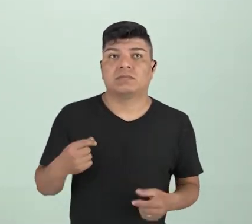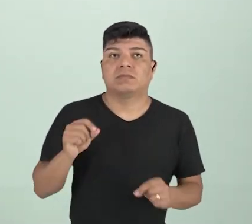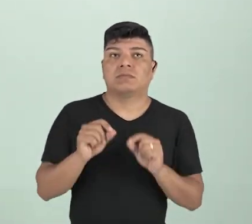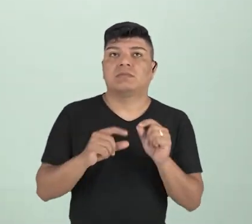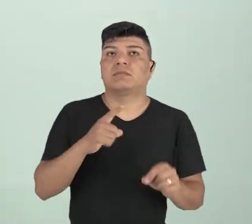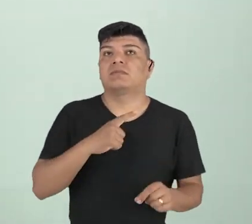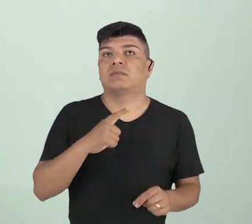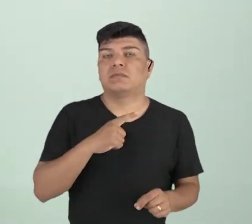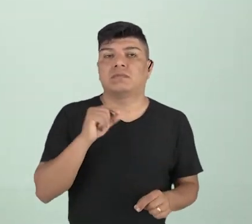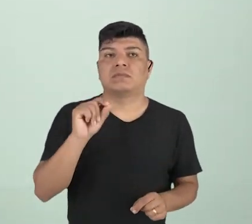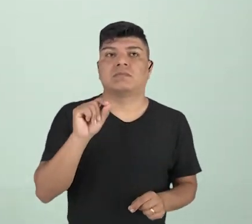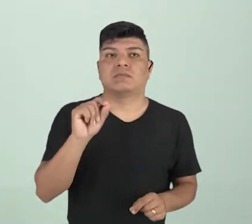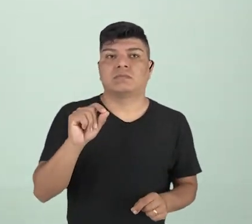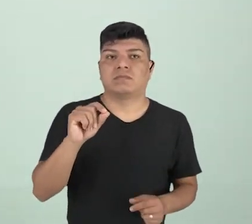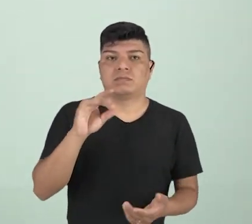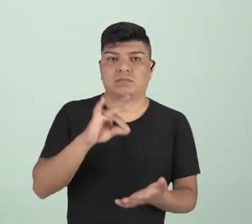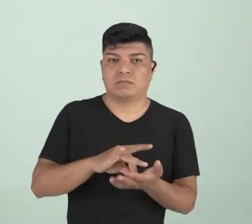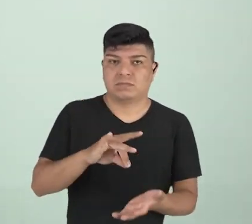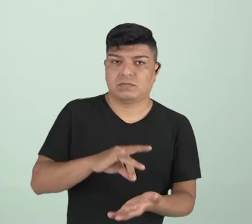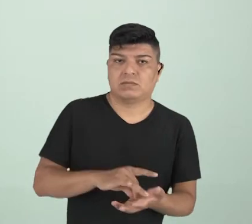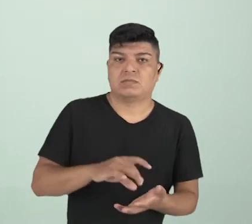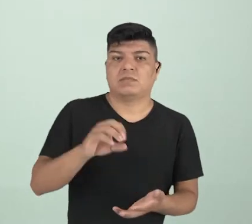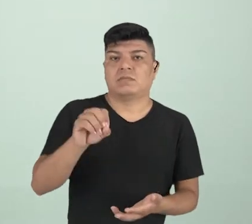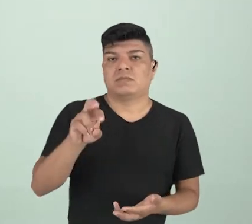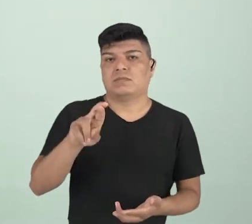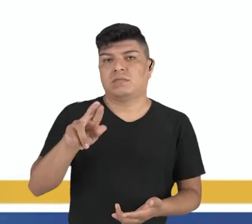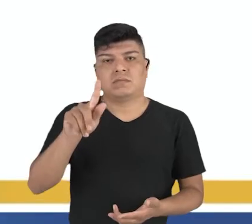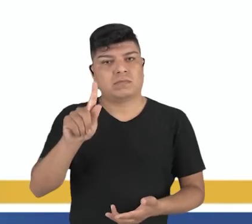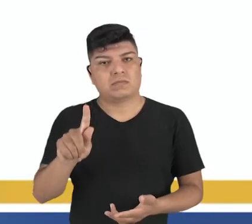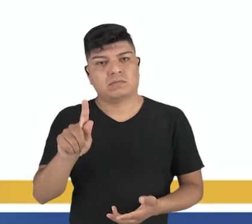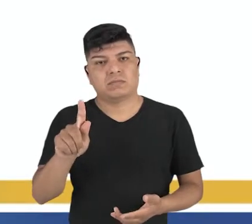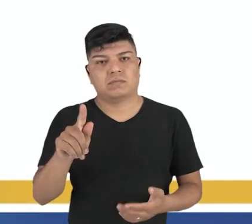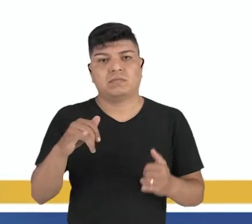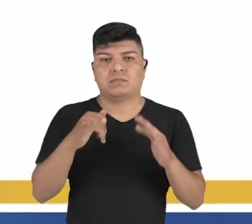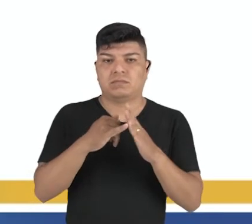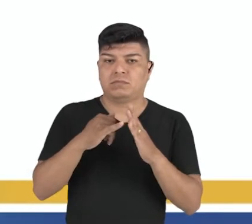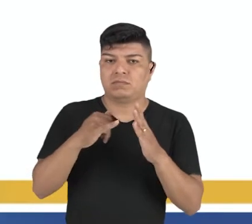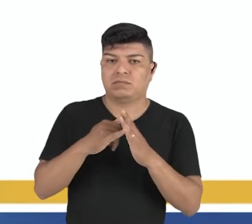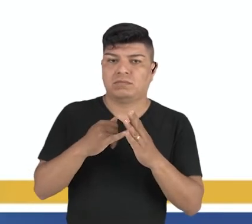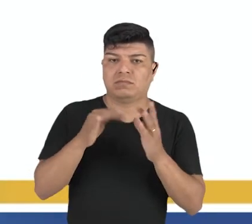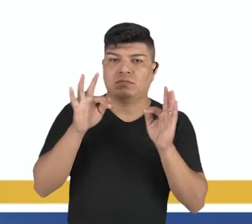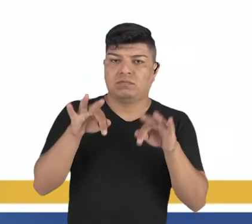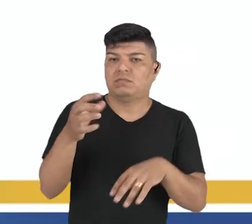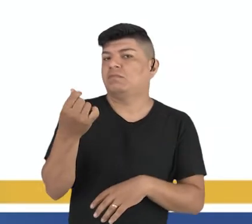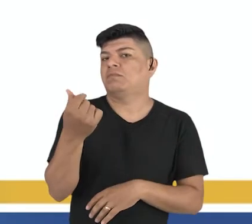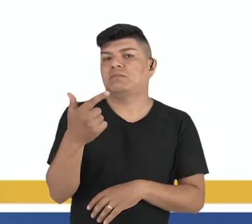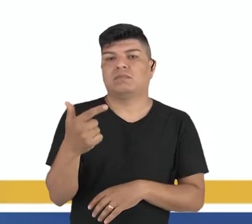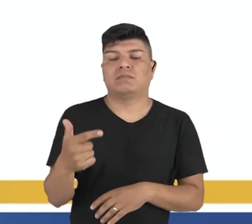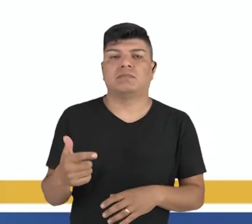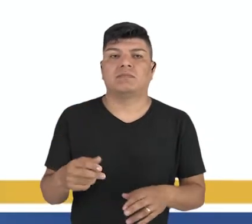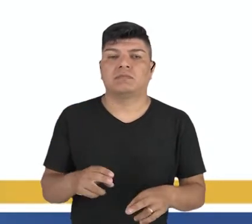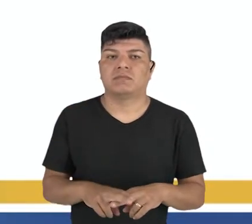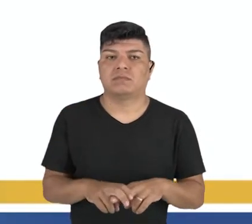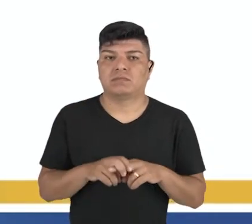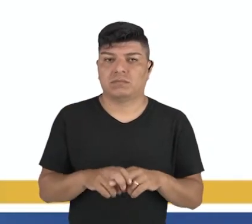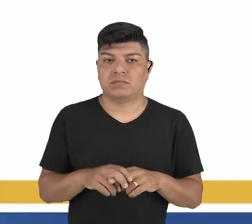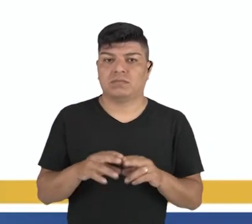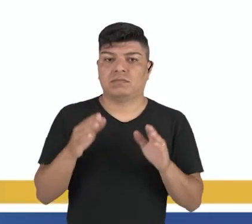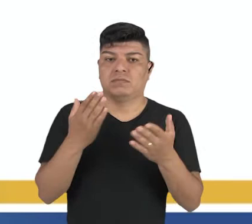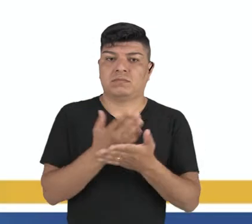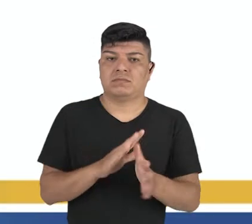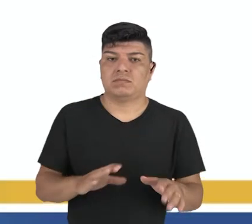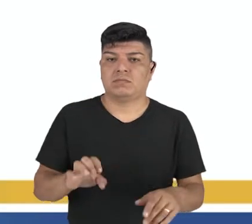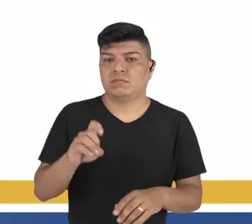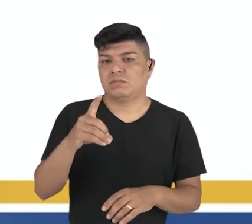credibilidade aí. Quando é org, são instituições sem fins lucrativos. Quando o link termina em